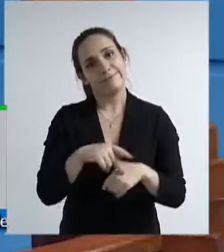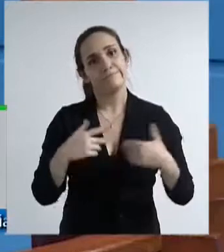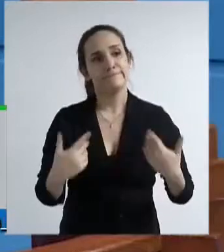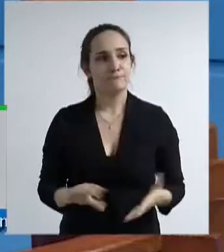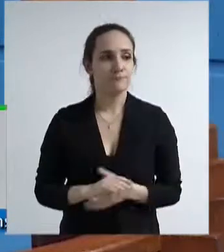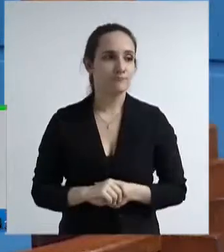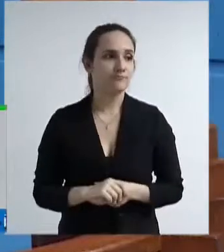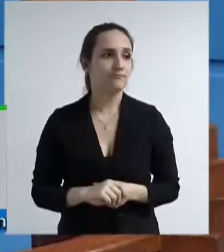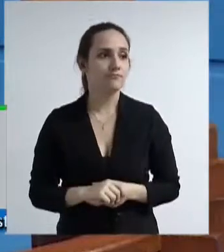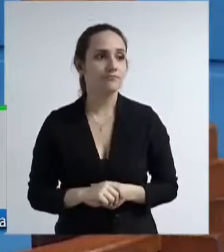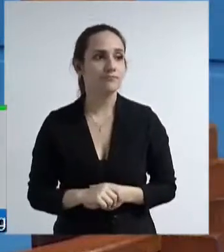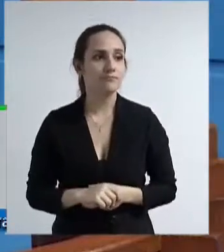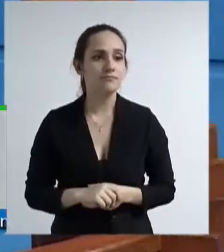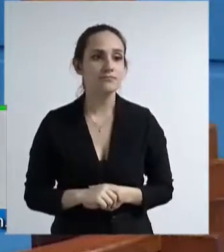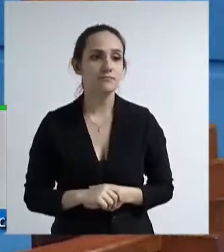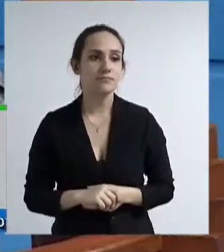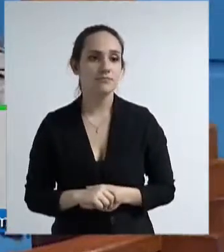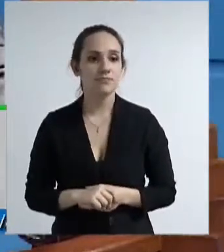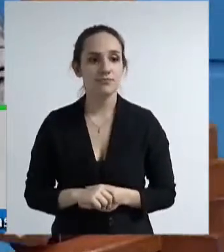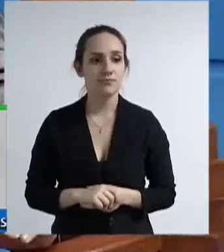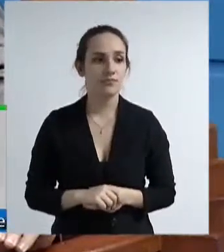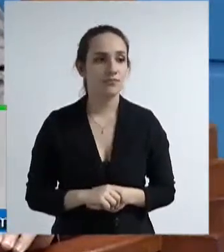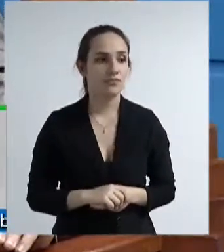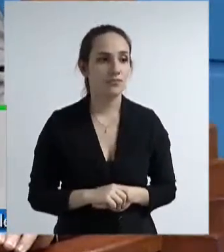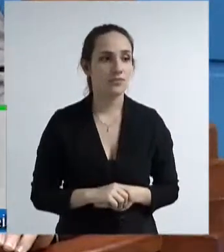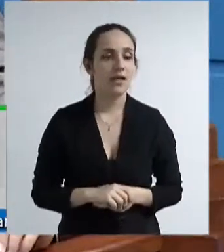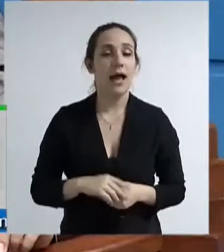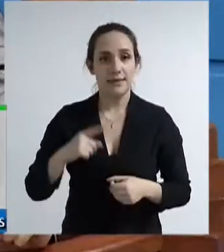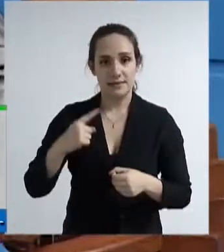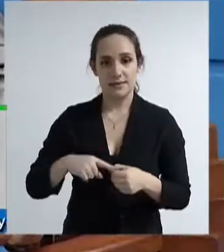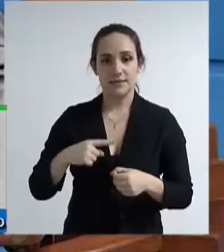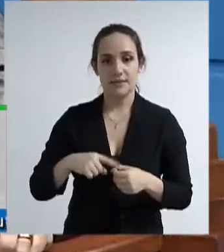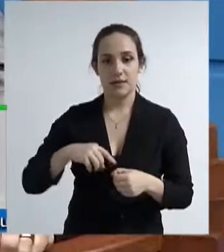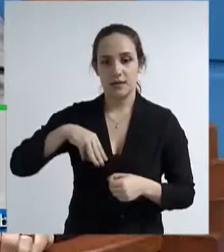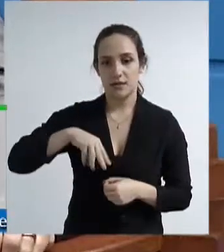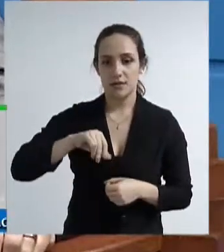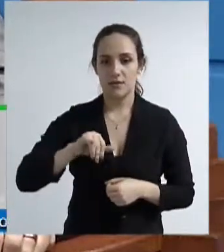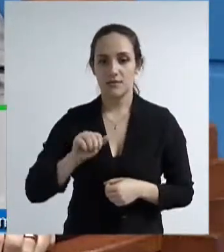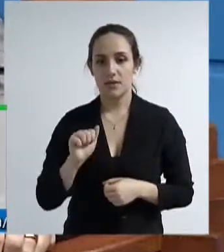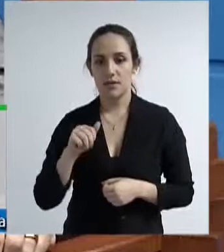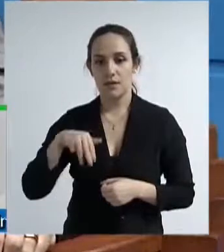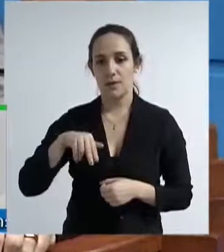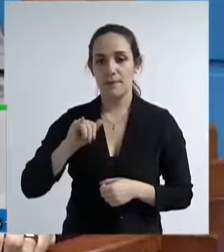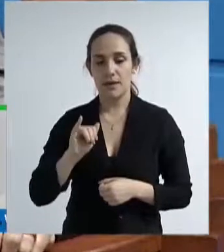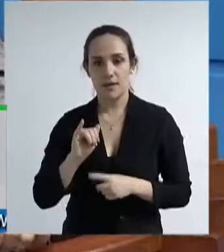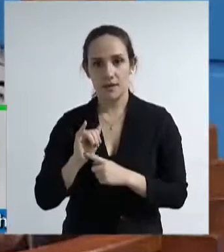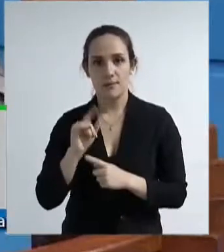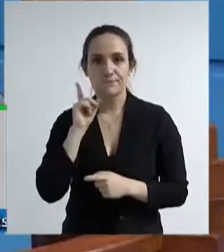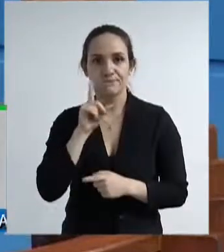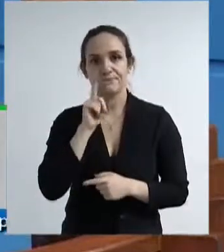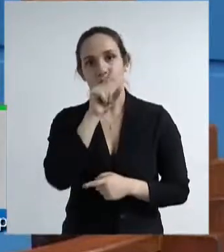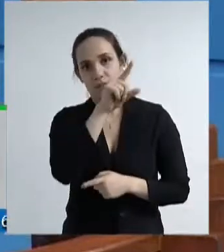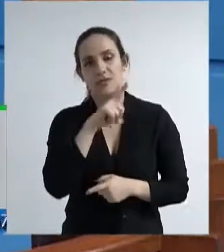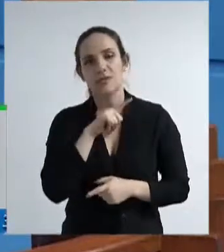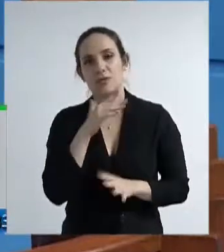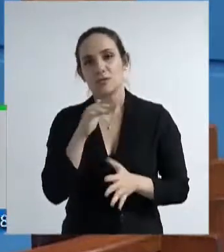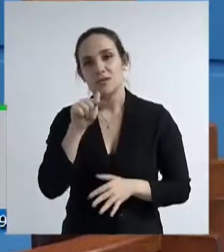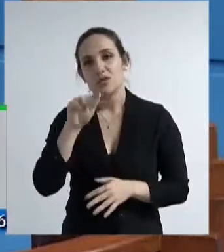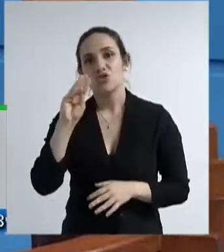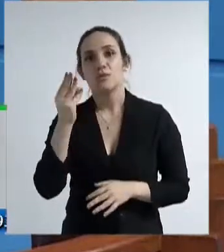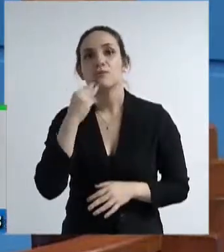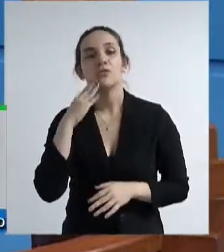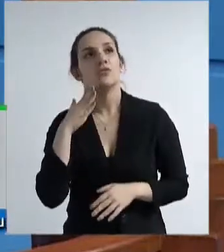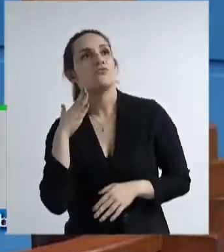Só para a gente ter uma comparação, apenas a cidade de Miami recebe 7 milhões de estrangeiros todos os anos. E o nosso